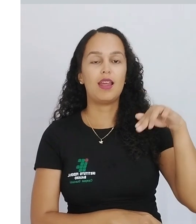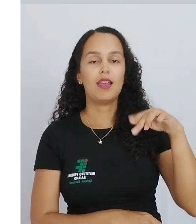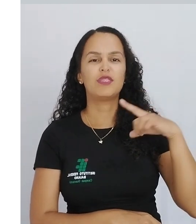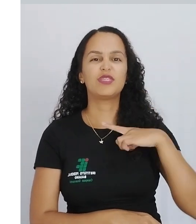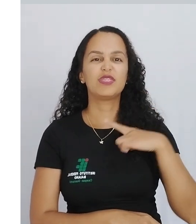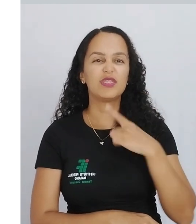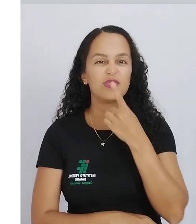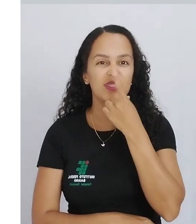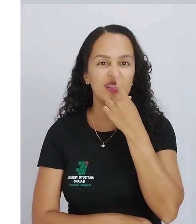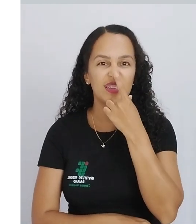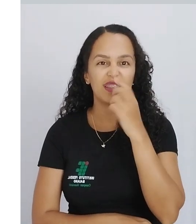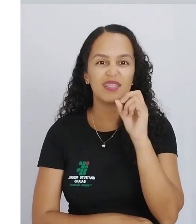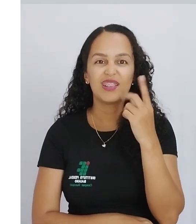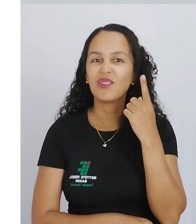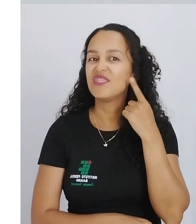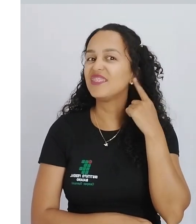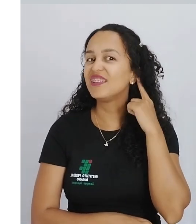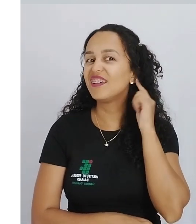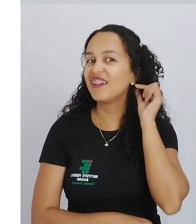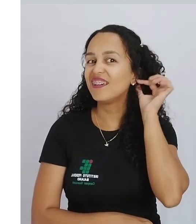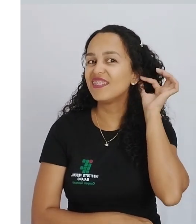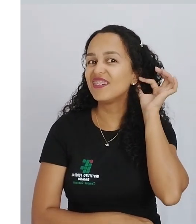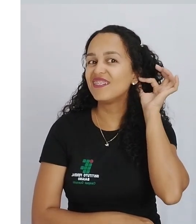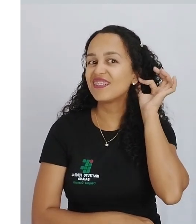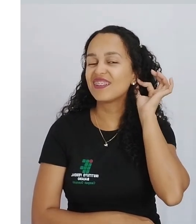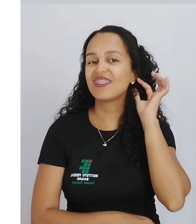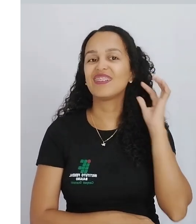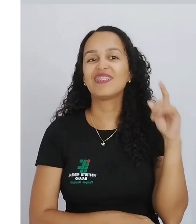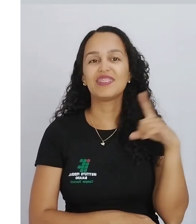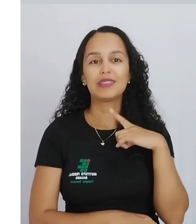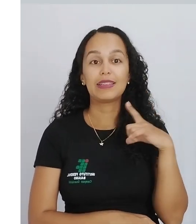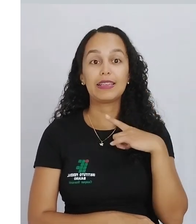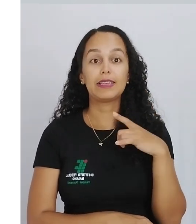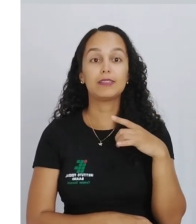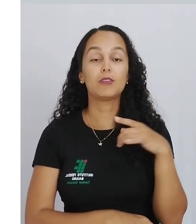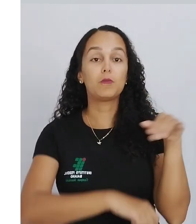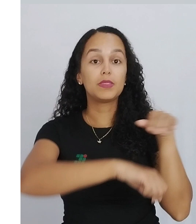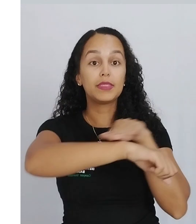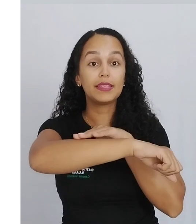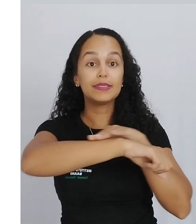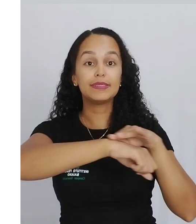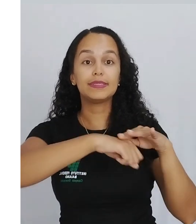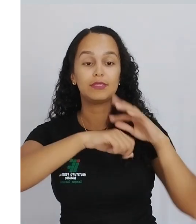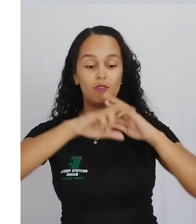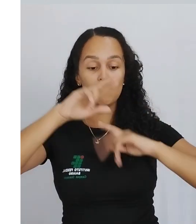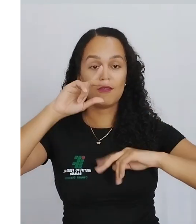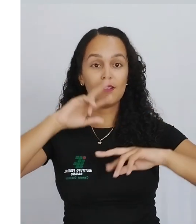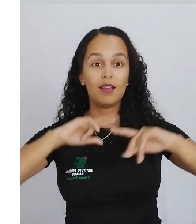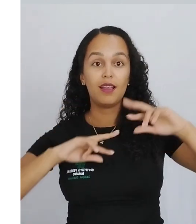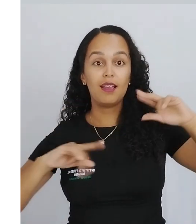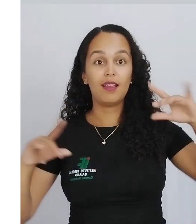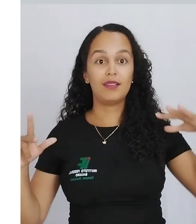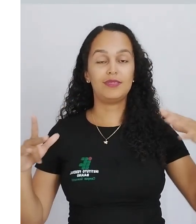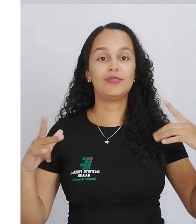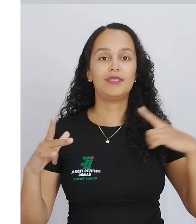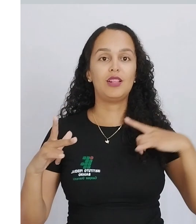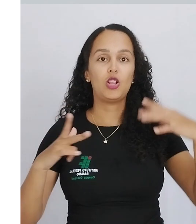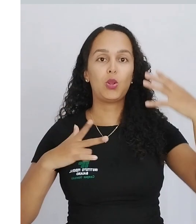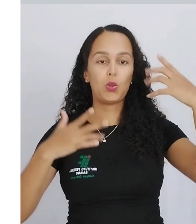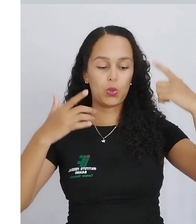ponta do nariz, né? Na lateral aqui do nariz. Tá? Cada tecido tem uma função e vai ocupar uma região